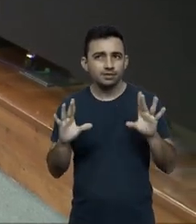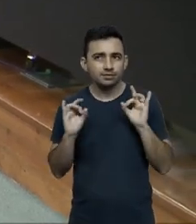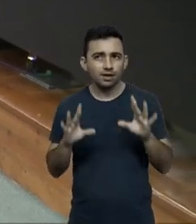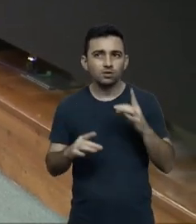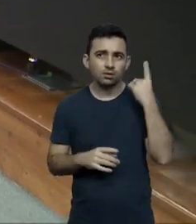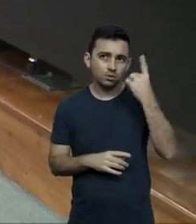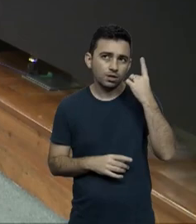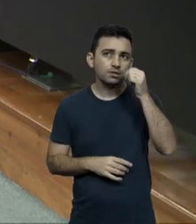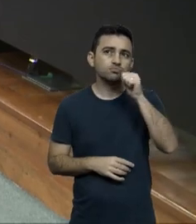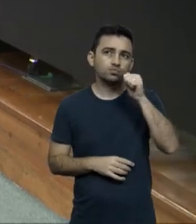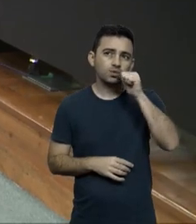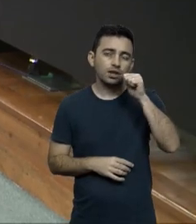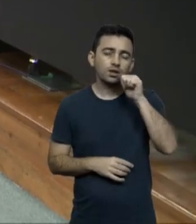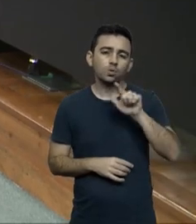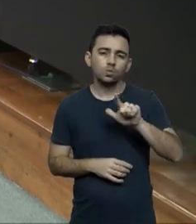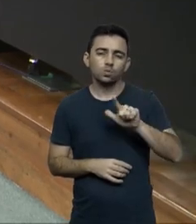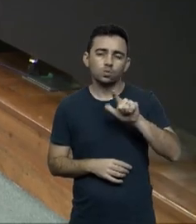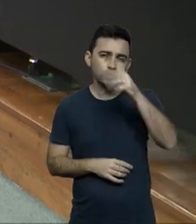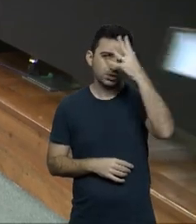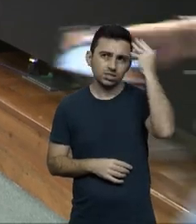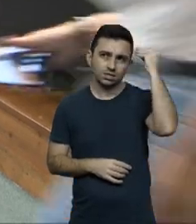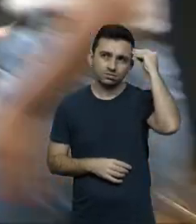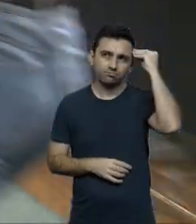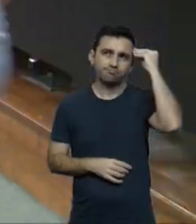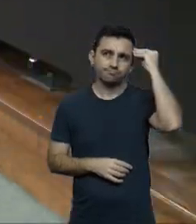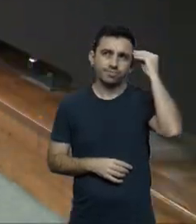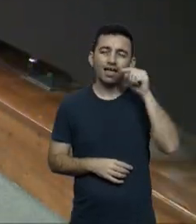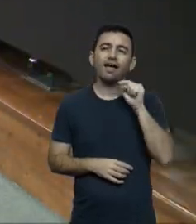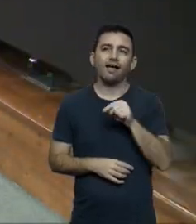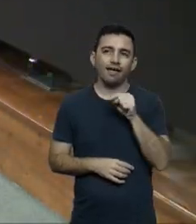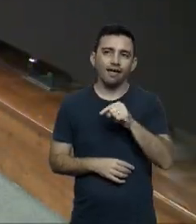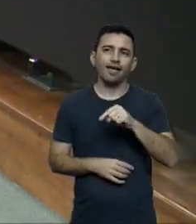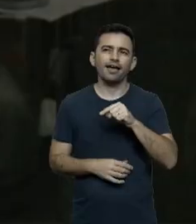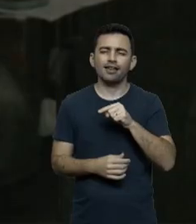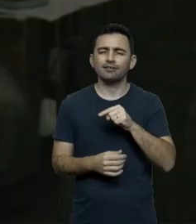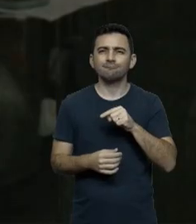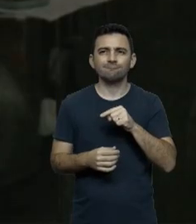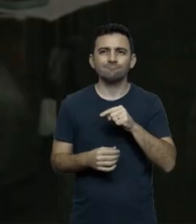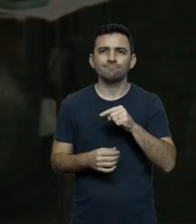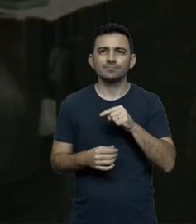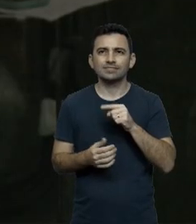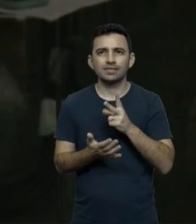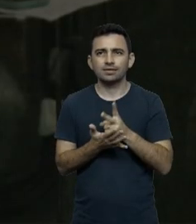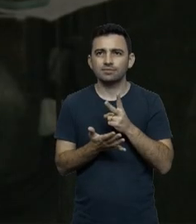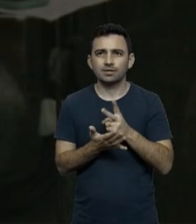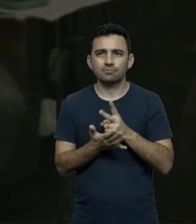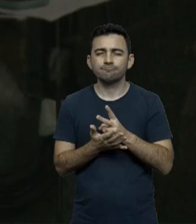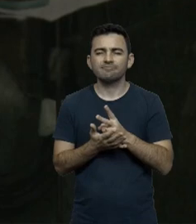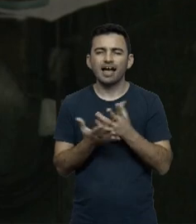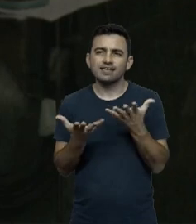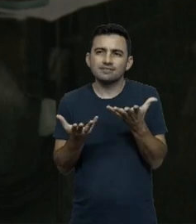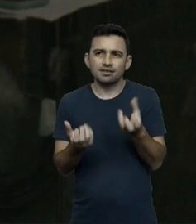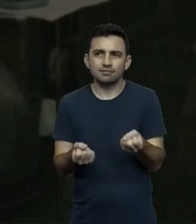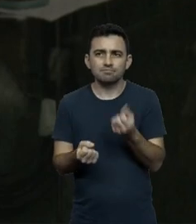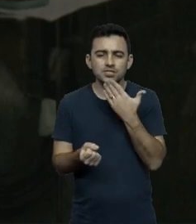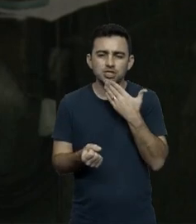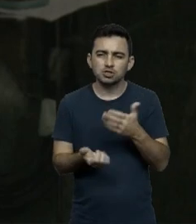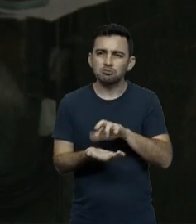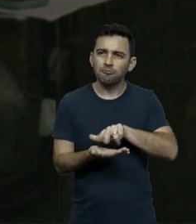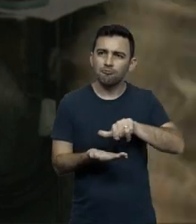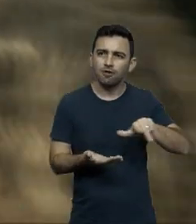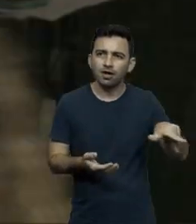deputada Luciane o que tenho acolhido e os nossos pedidos